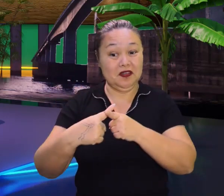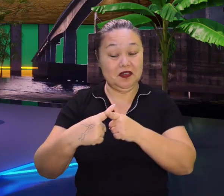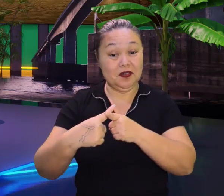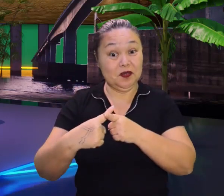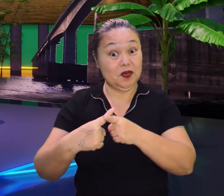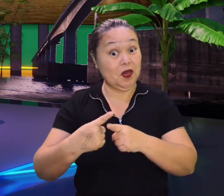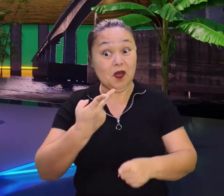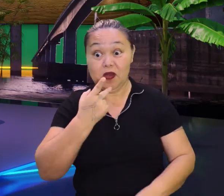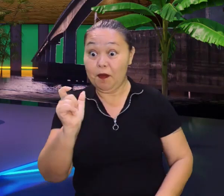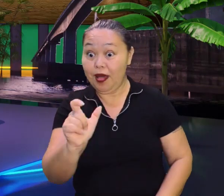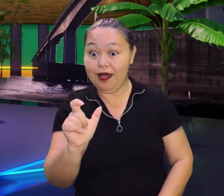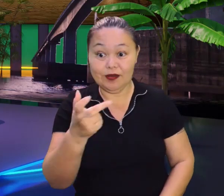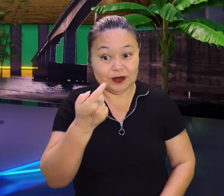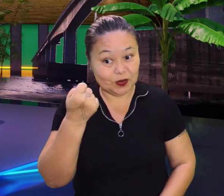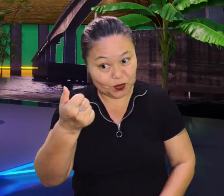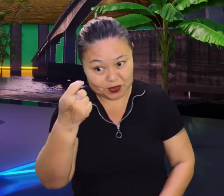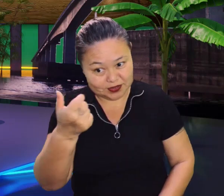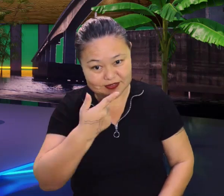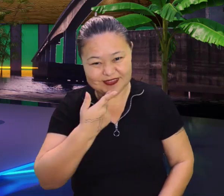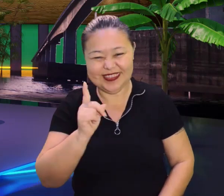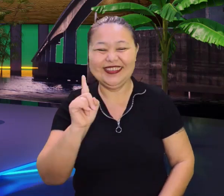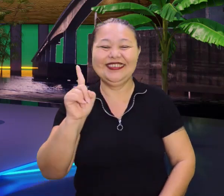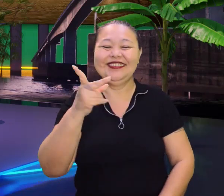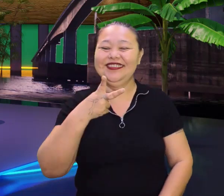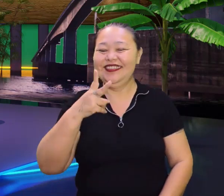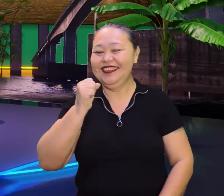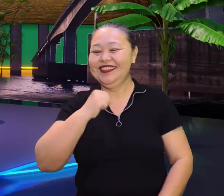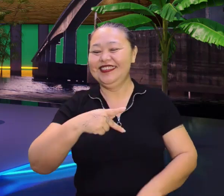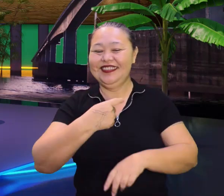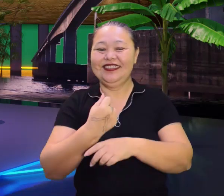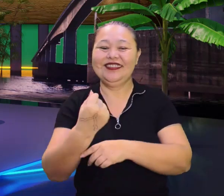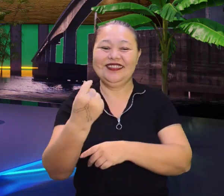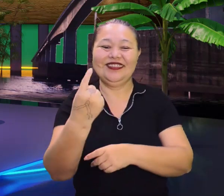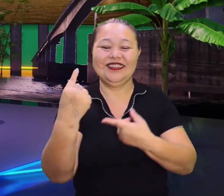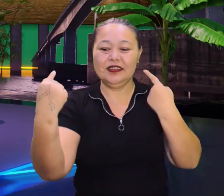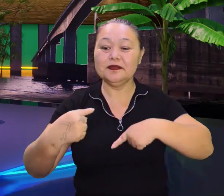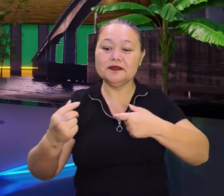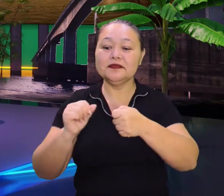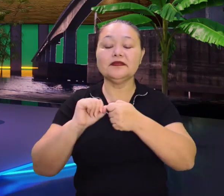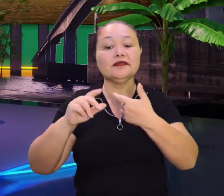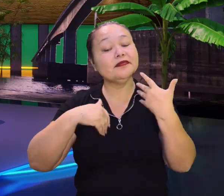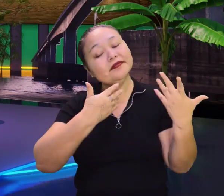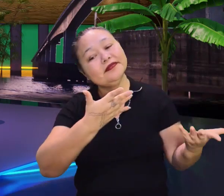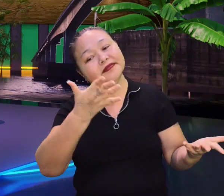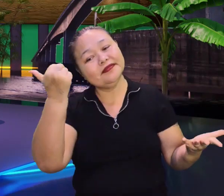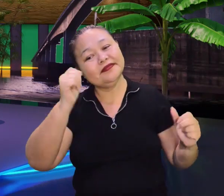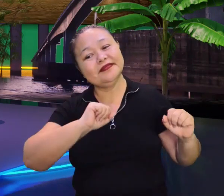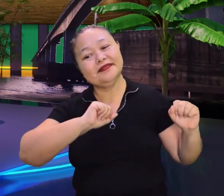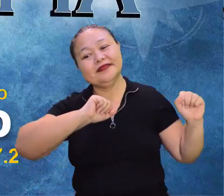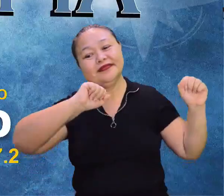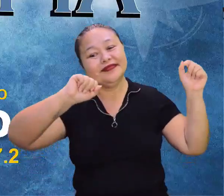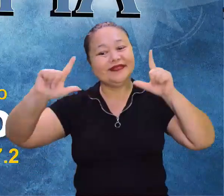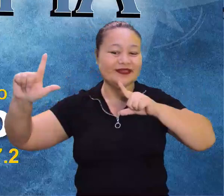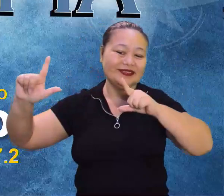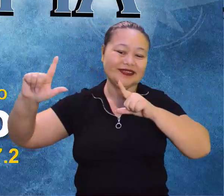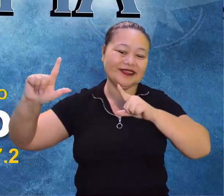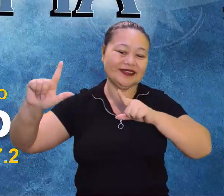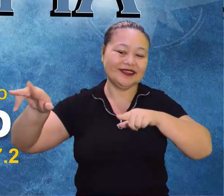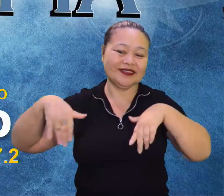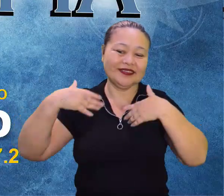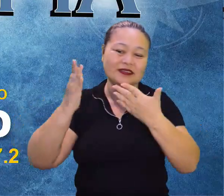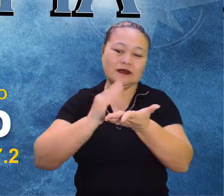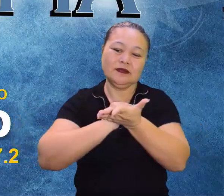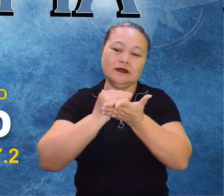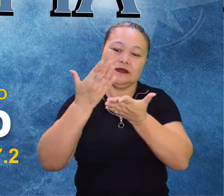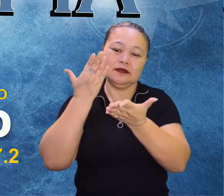agressividade, quase que não sai, essa agressividade econômica. Exato. É isso? Muito bem. Então, vamos lá no quadro. Vamos lá, galera. Já começou